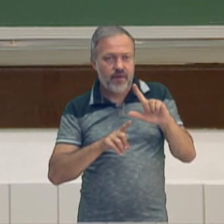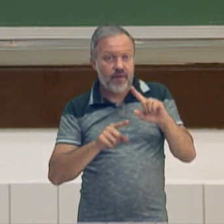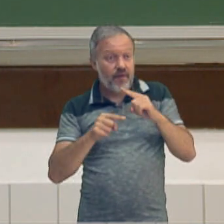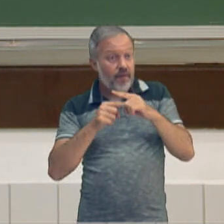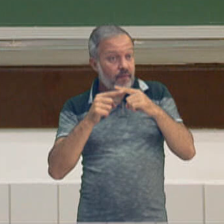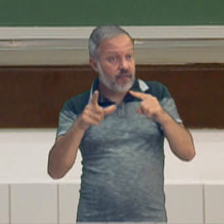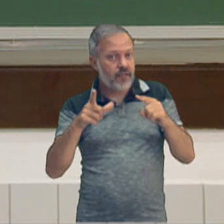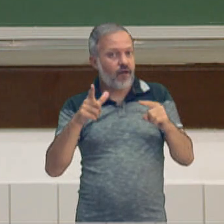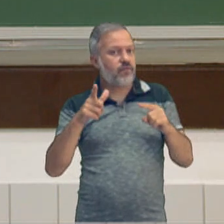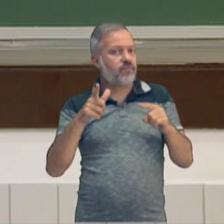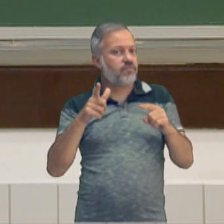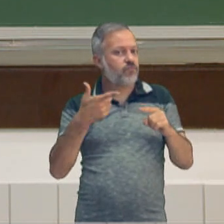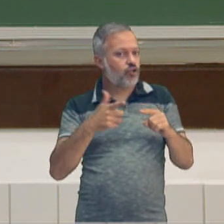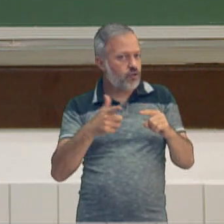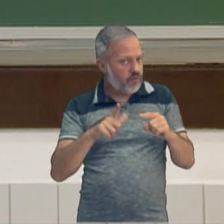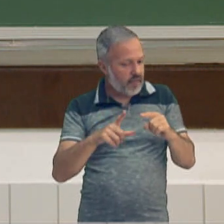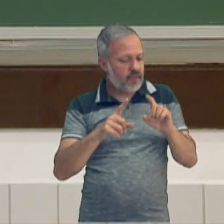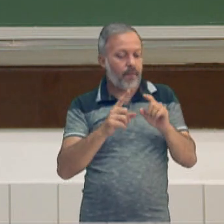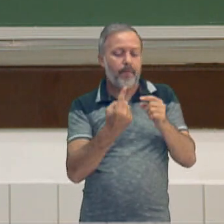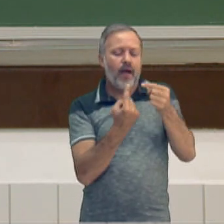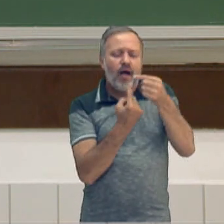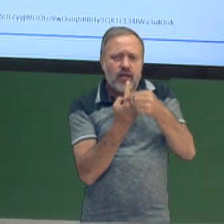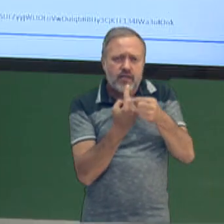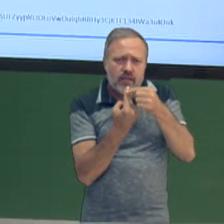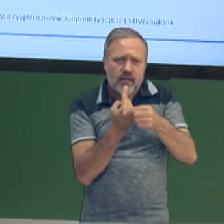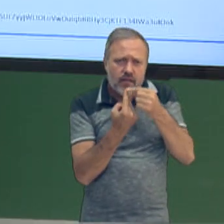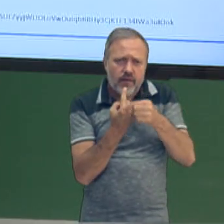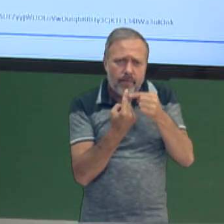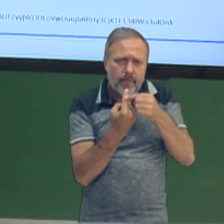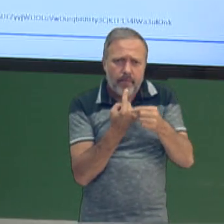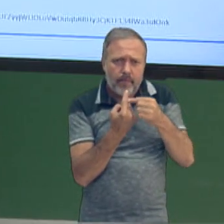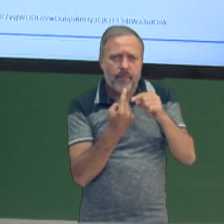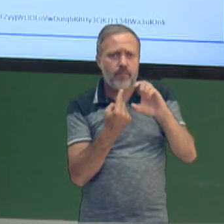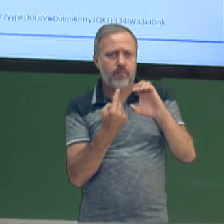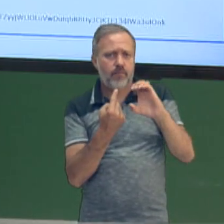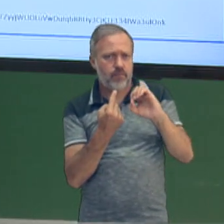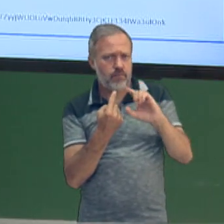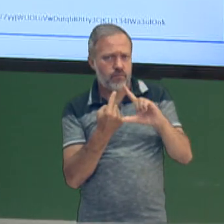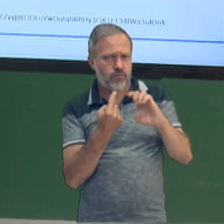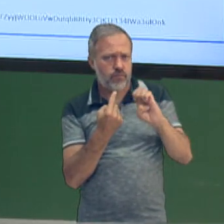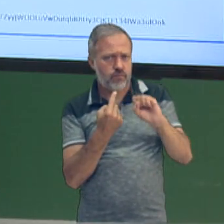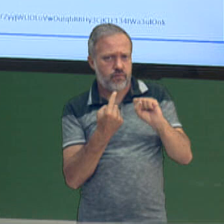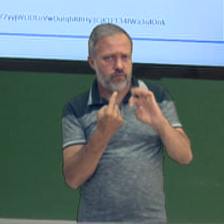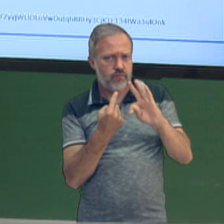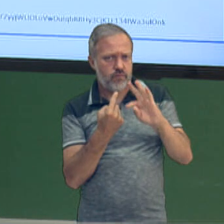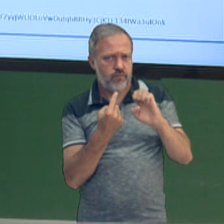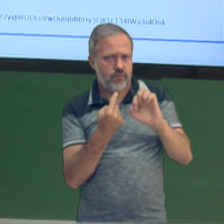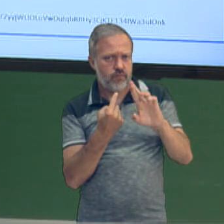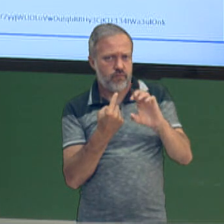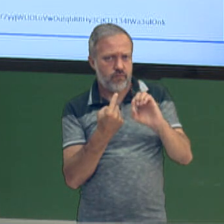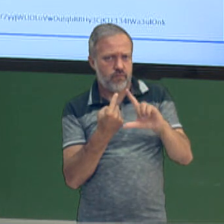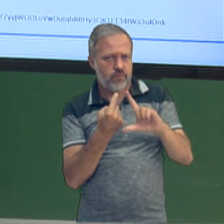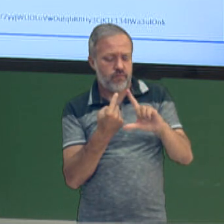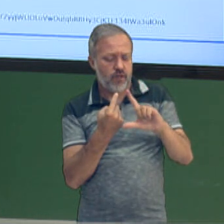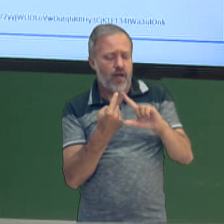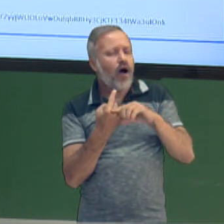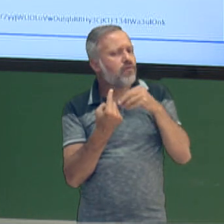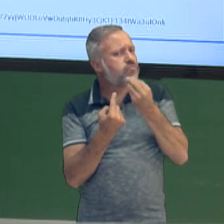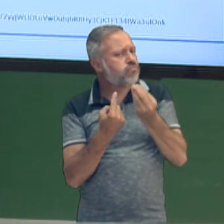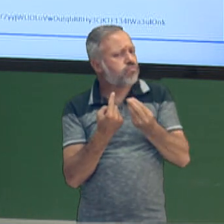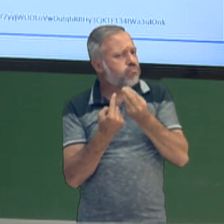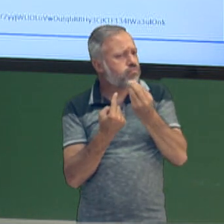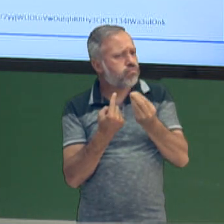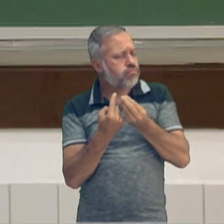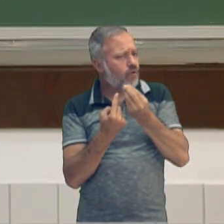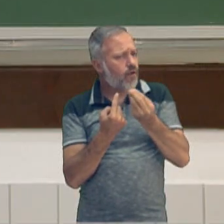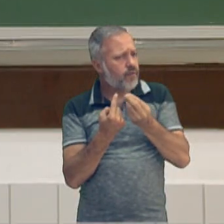risco toda vez que a gente fosse para um local mais frio, das nossas membranas começarem a ficar mais sólidas. E isso não é interessante para o corpo. Então, o